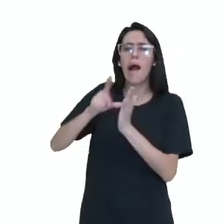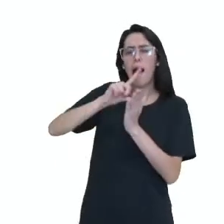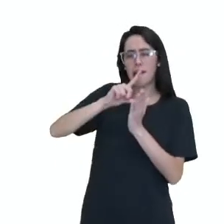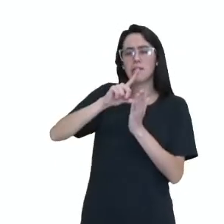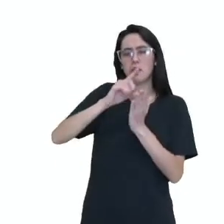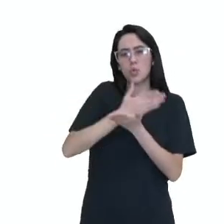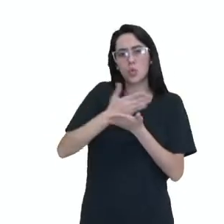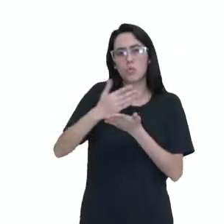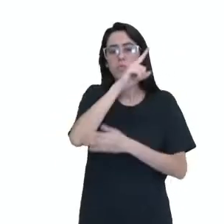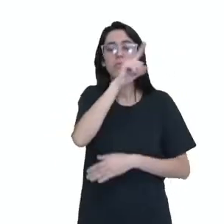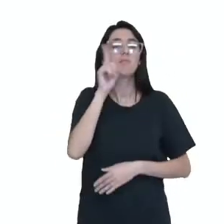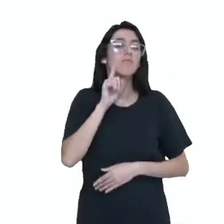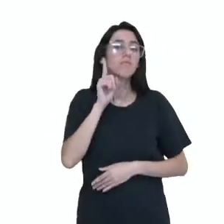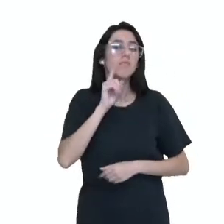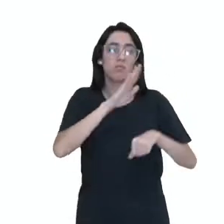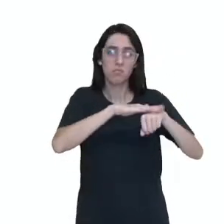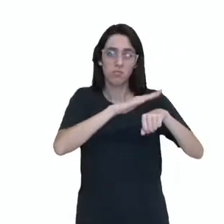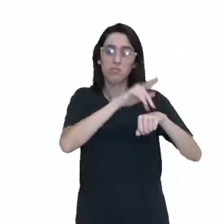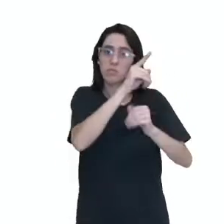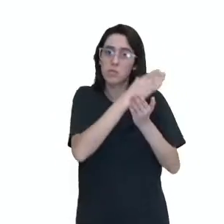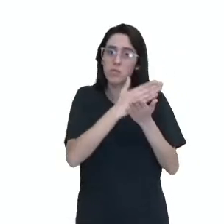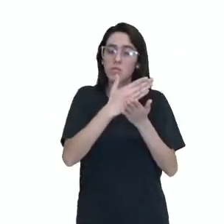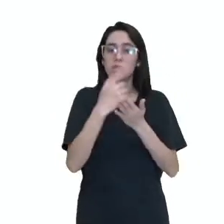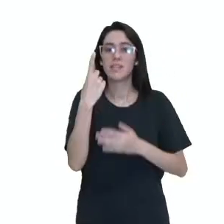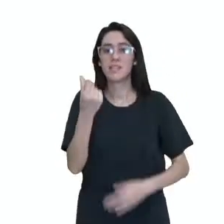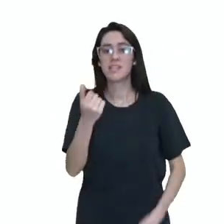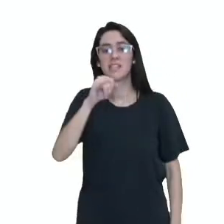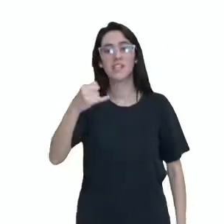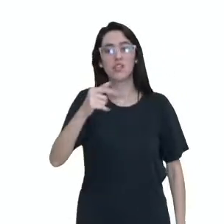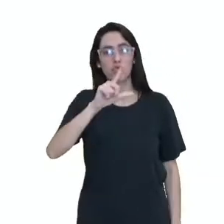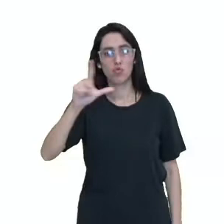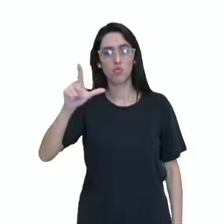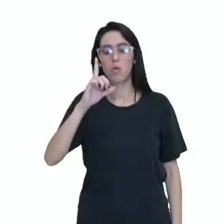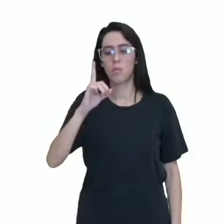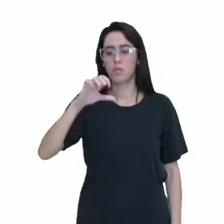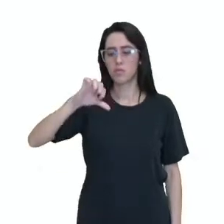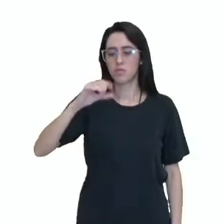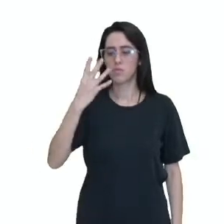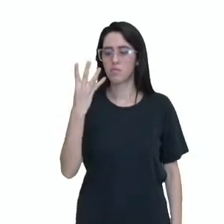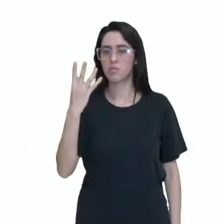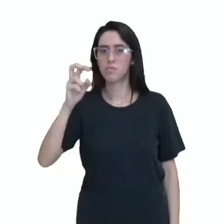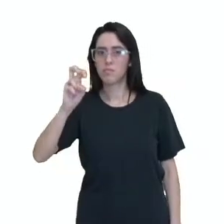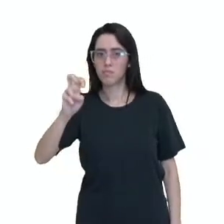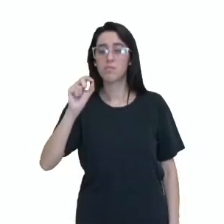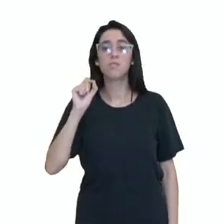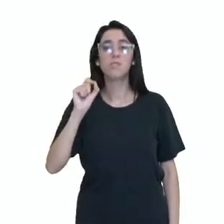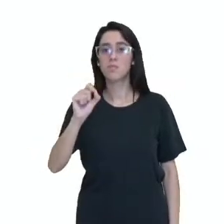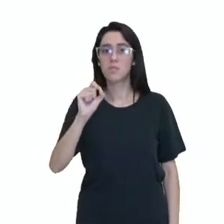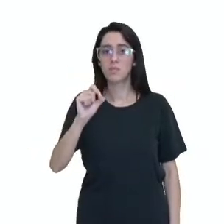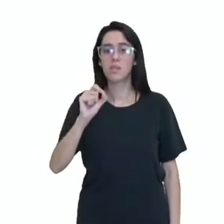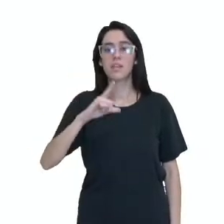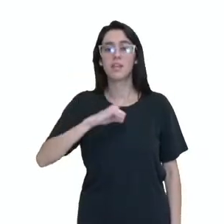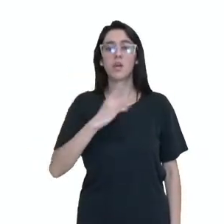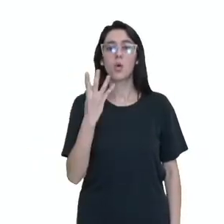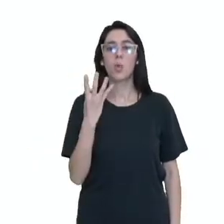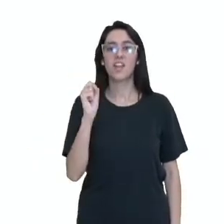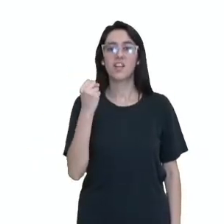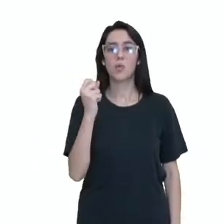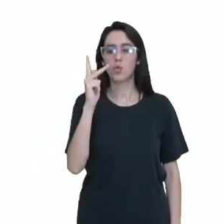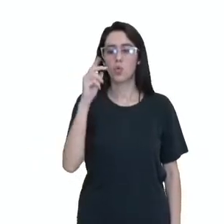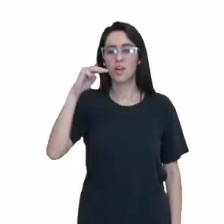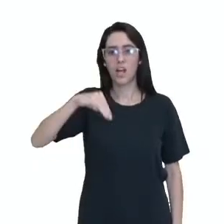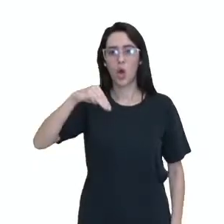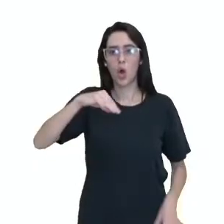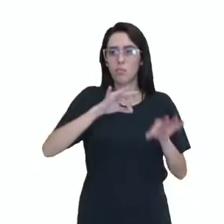pelos Estados Unidos em 16 de julho de 1945, a 48 quilômetros de Socorro, que hoje é